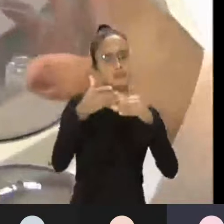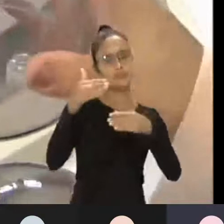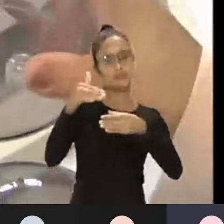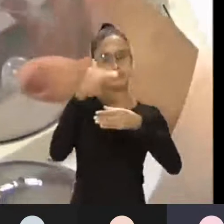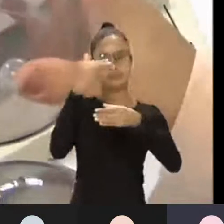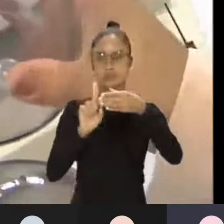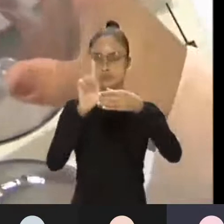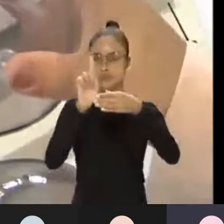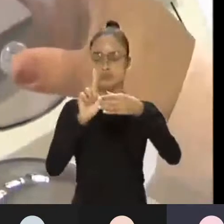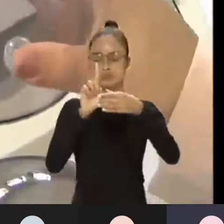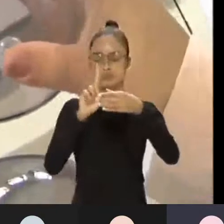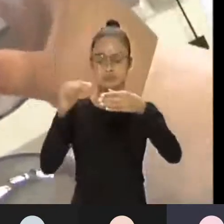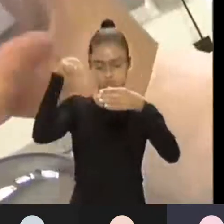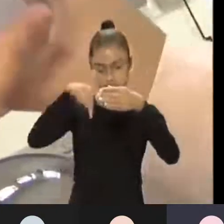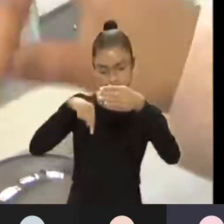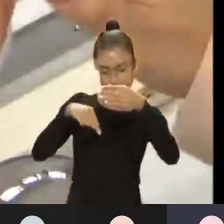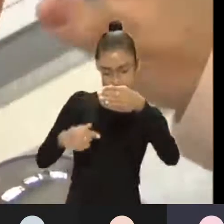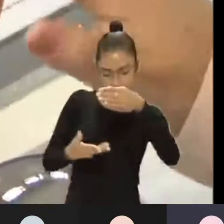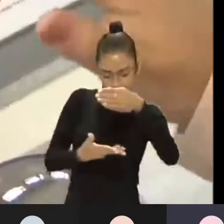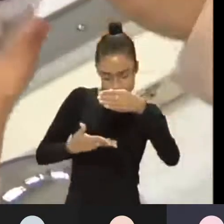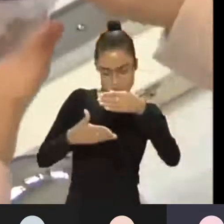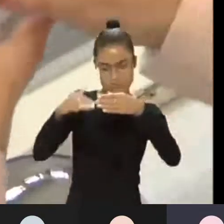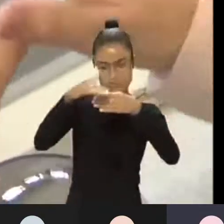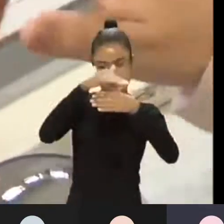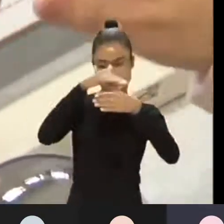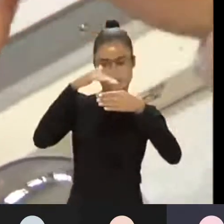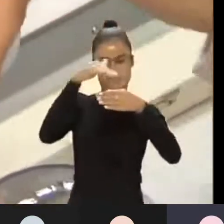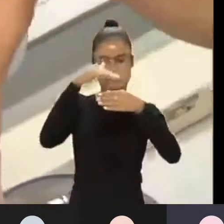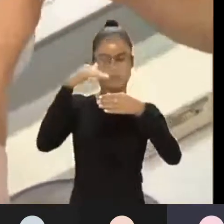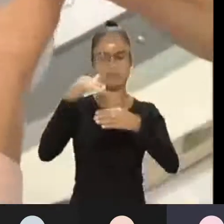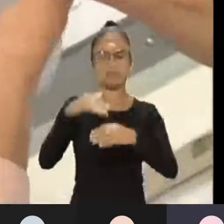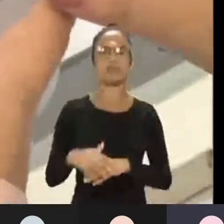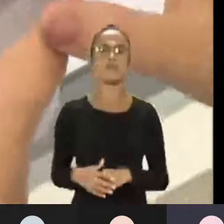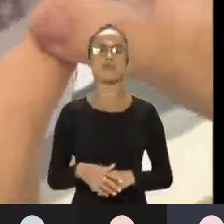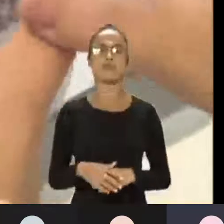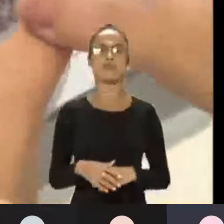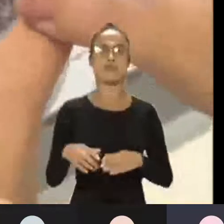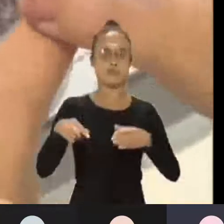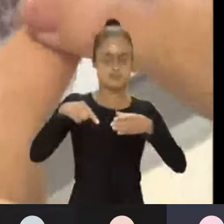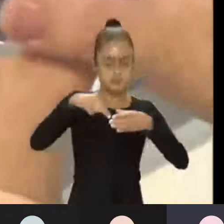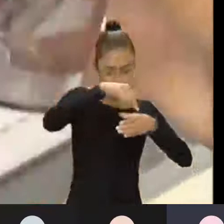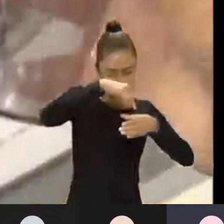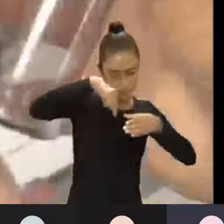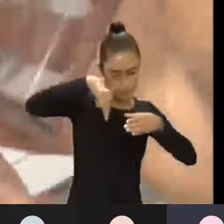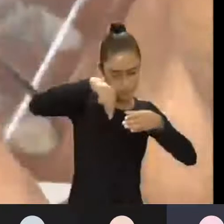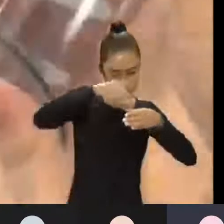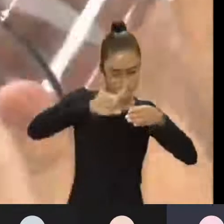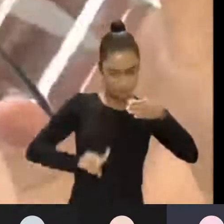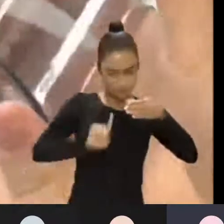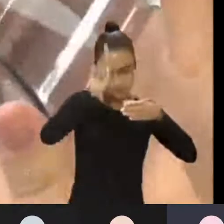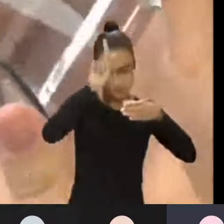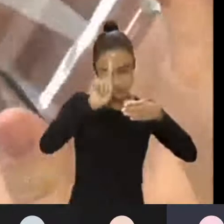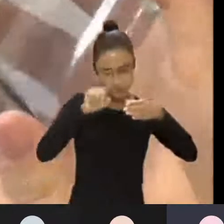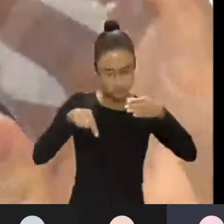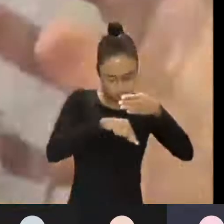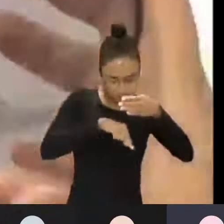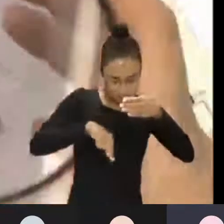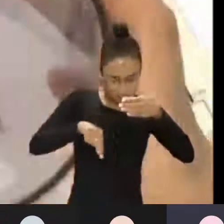O cilindro ocorre de modo próximo a isso. Ó, tem uma base circular acima e uma base